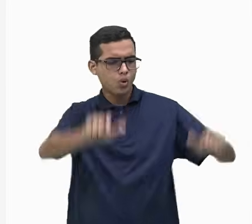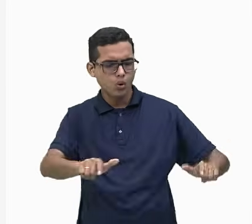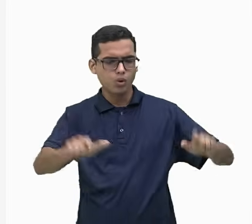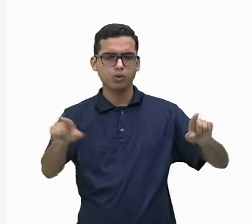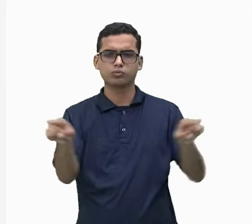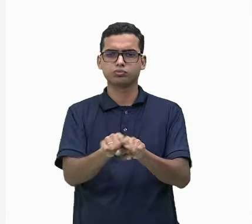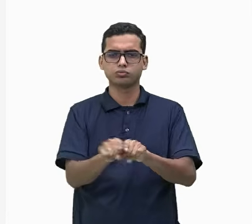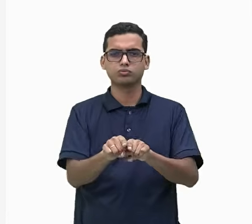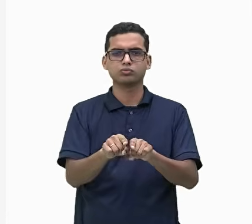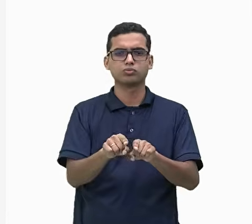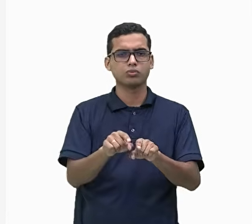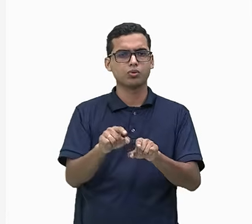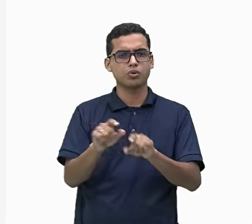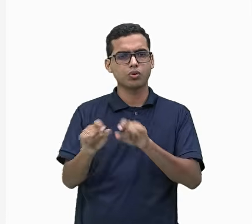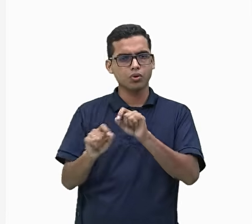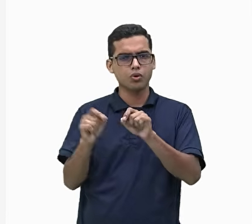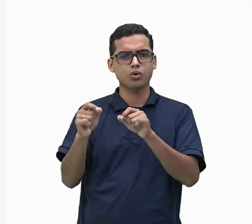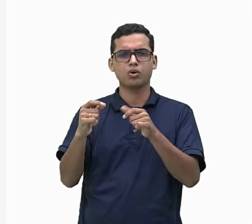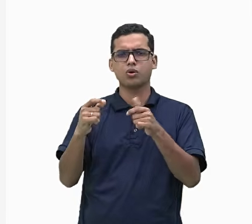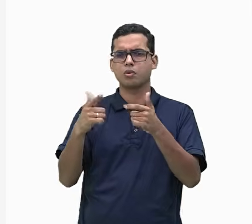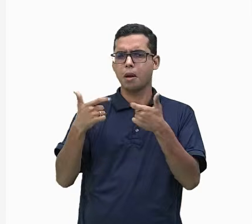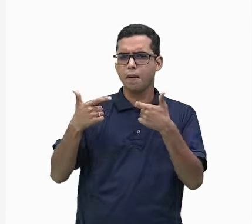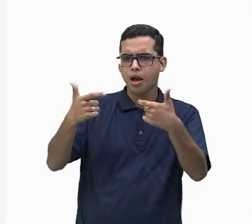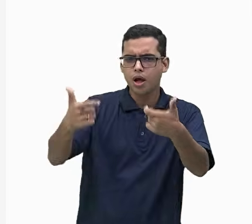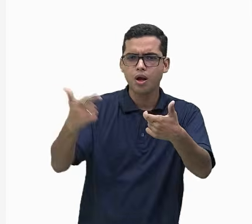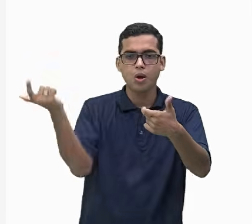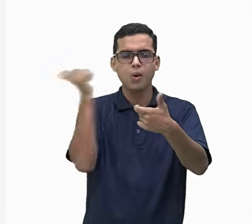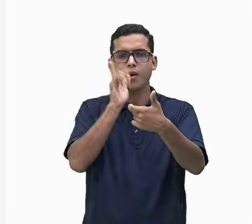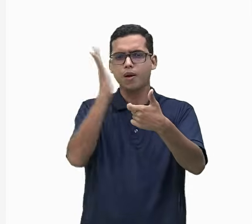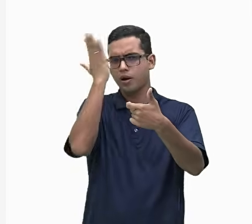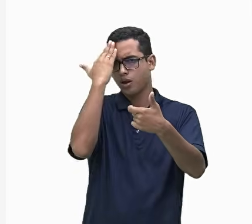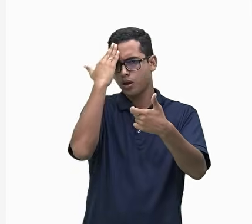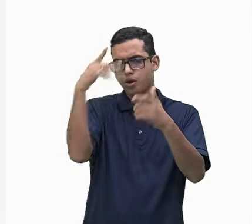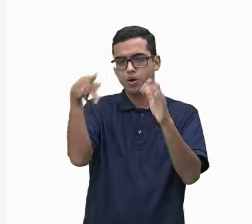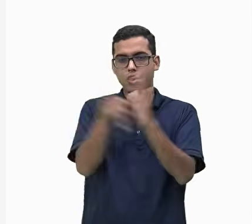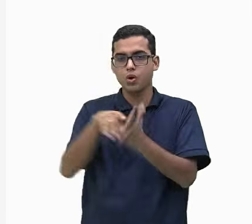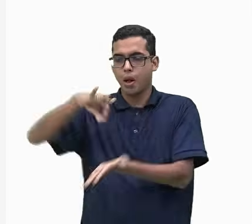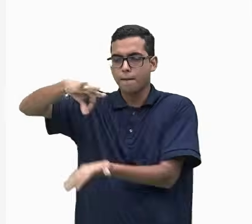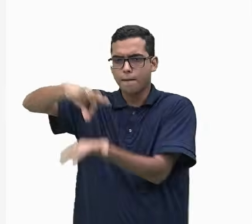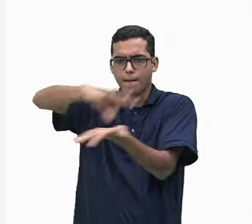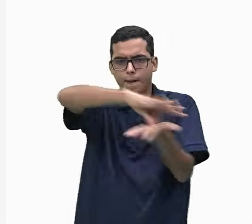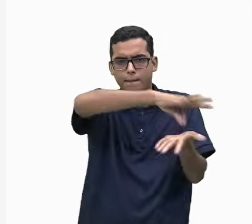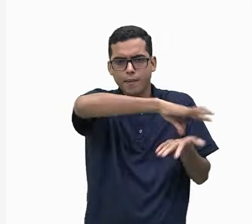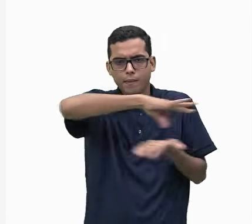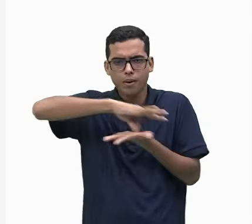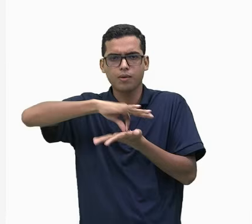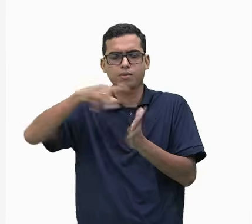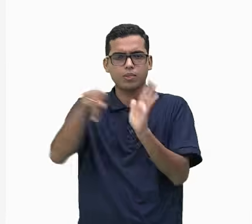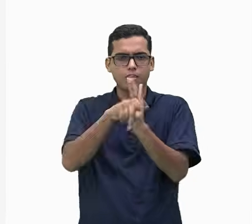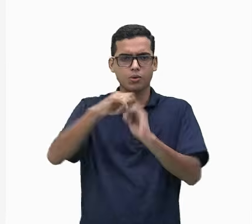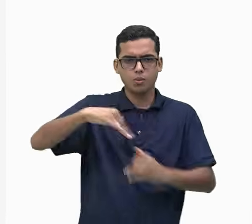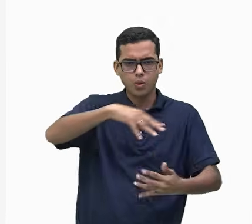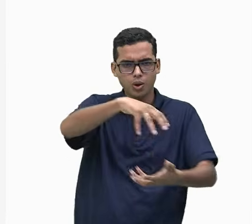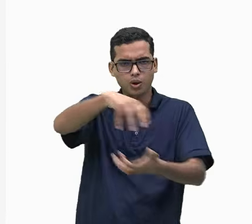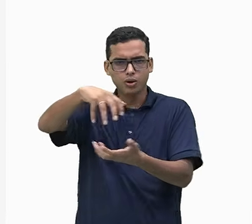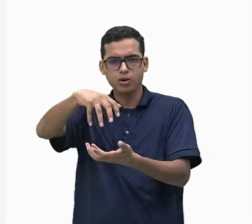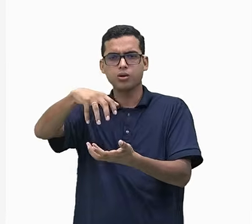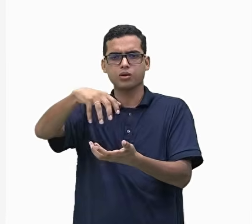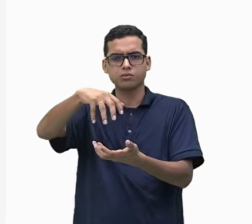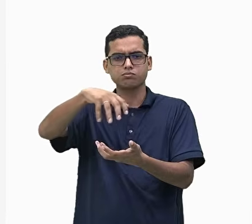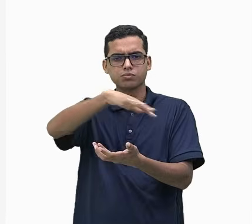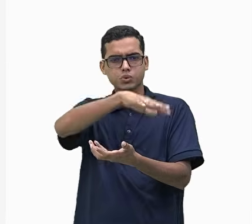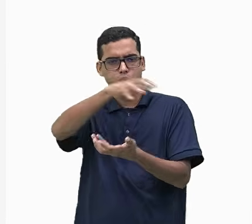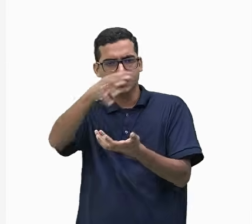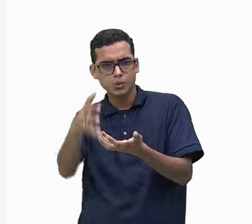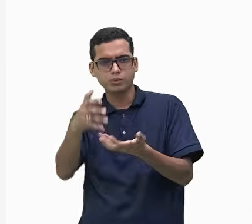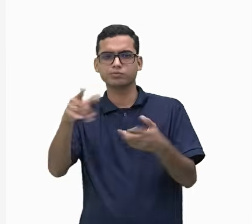na guerra, tá? Que vai permitir aí a localização de pontos sobre a superfície da Terra. Agora, como